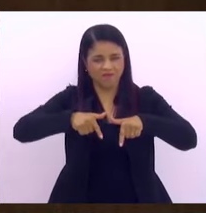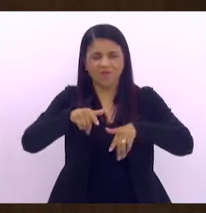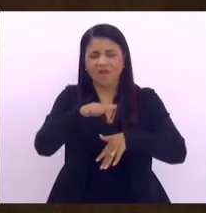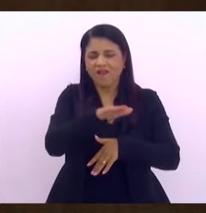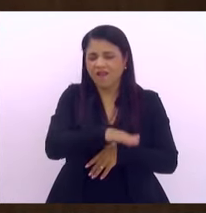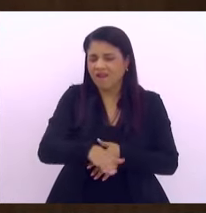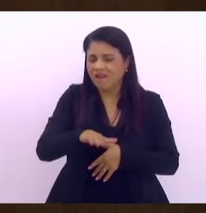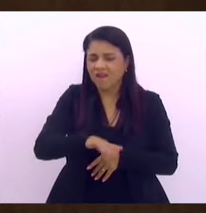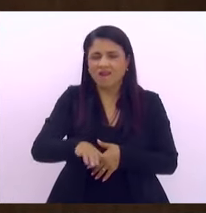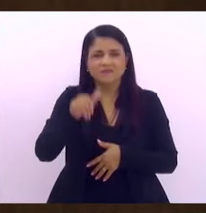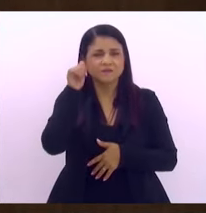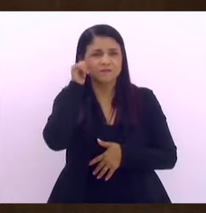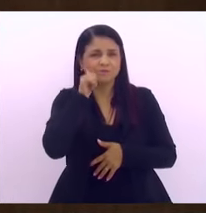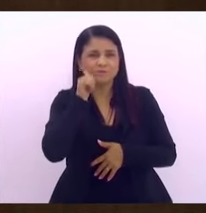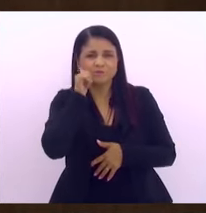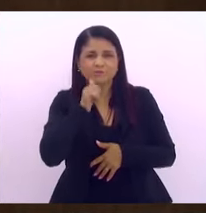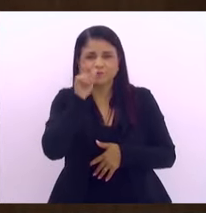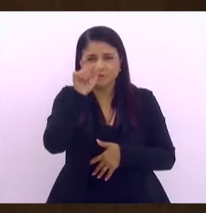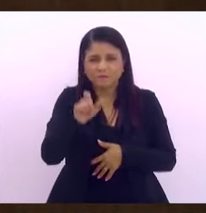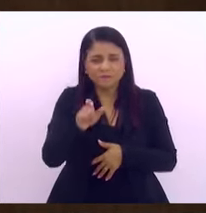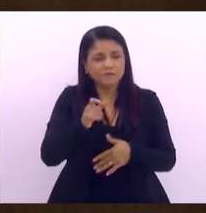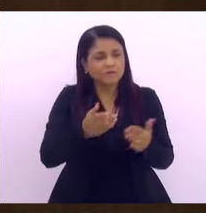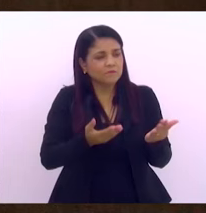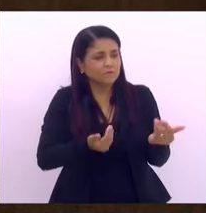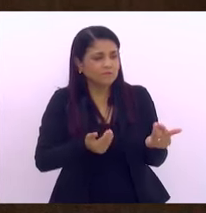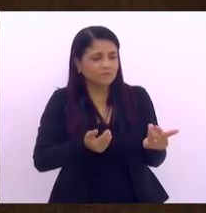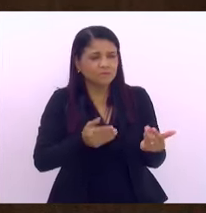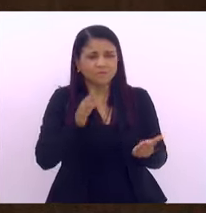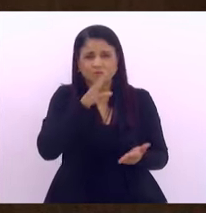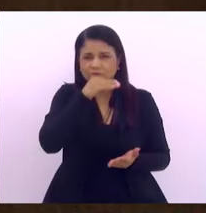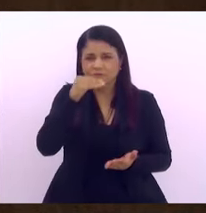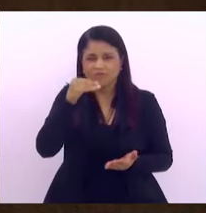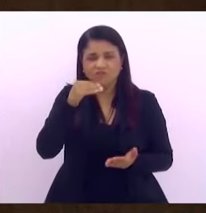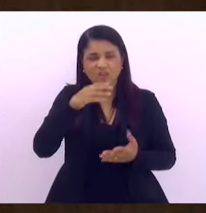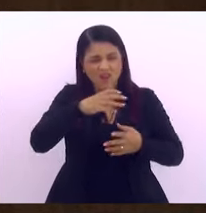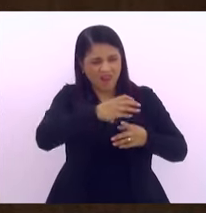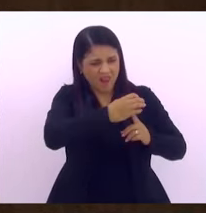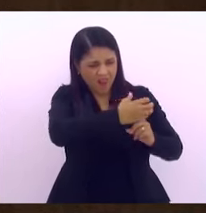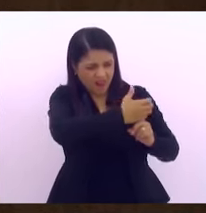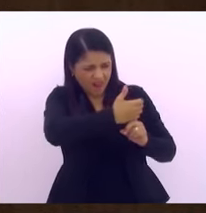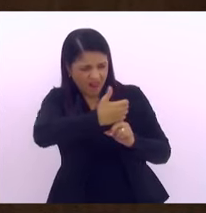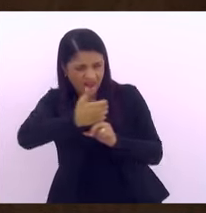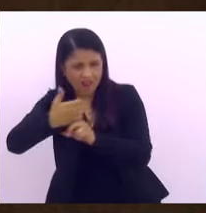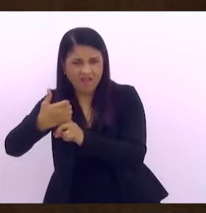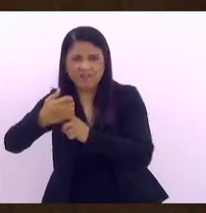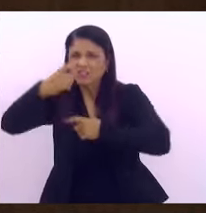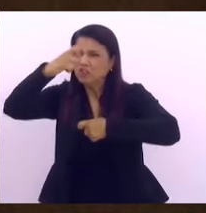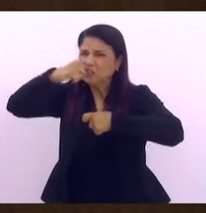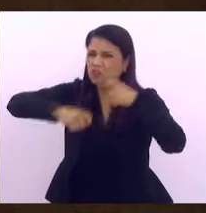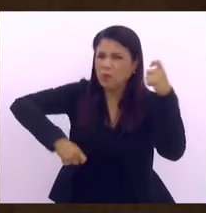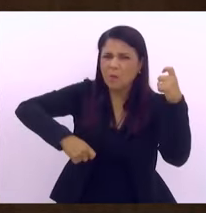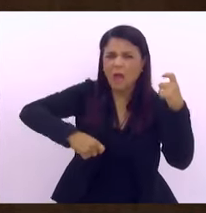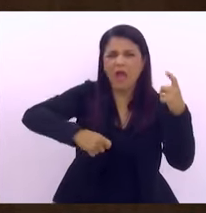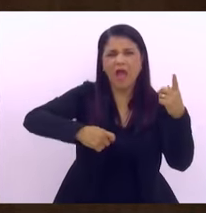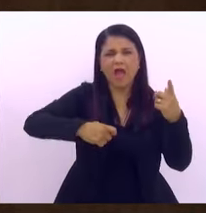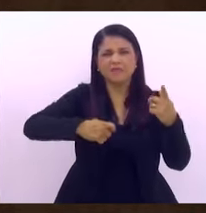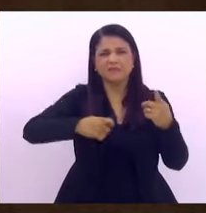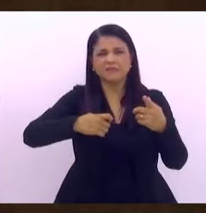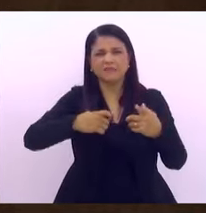crianças, mulheres, meninas sendo levadas como reféns, estupradas,